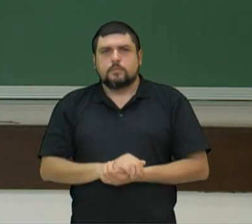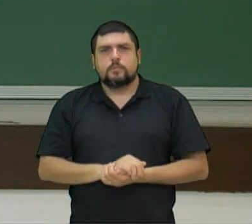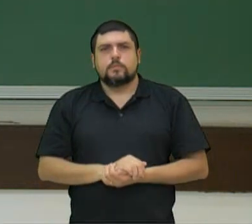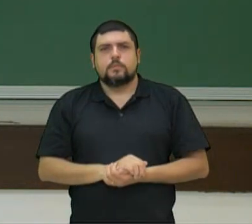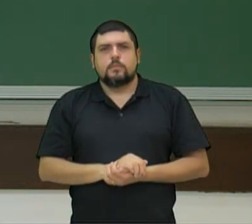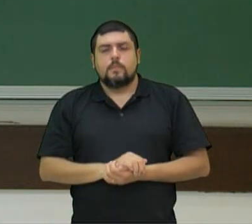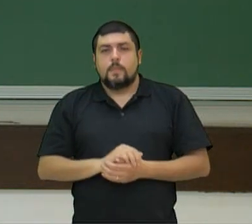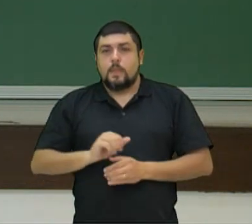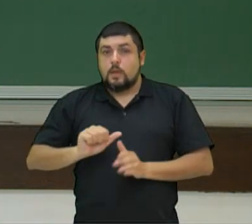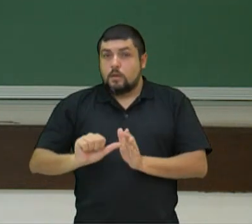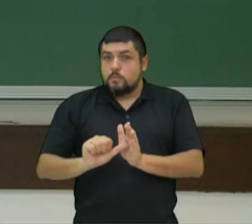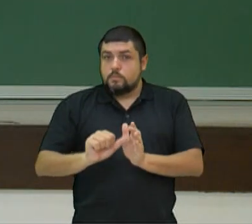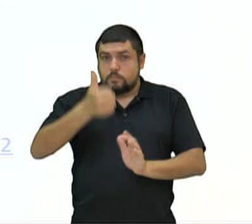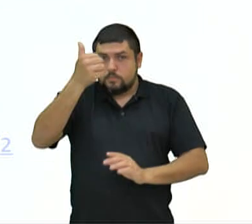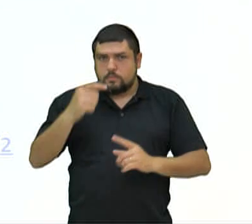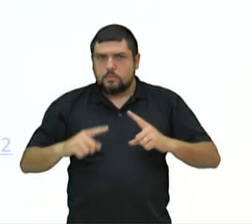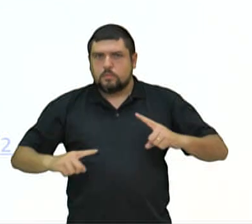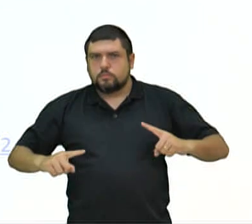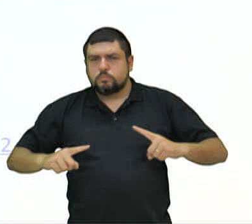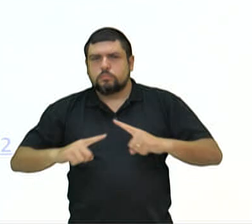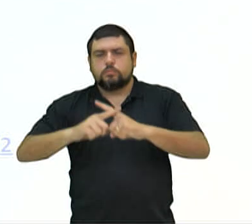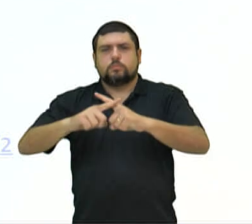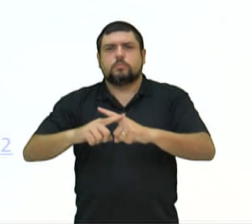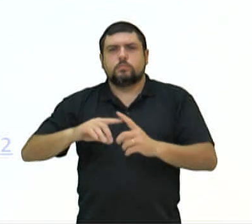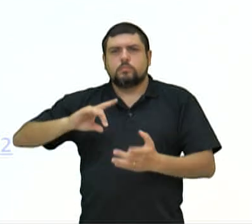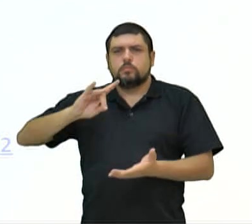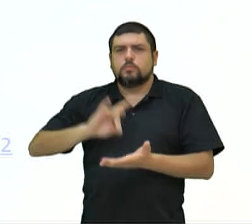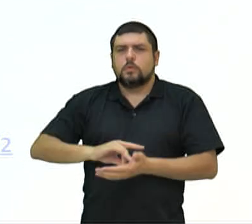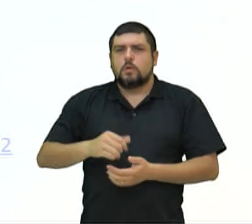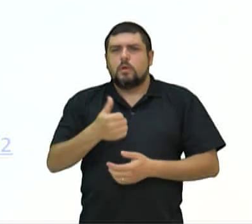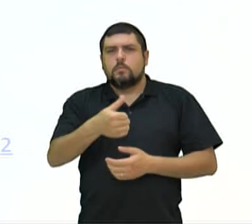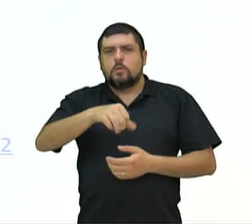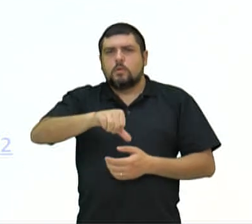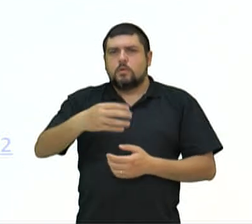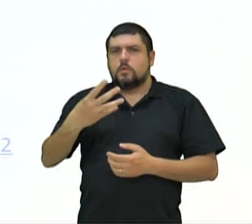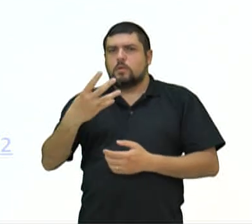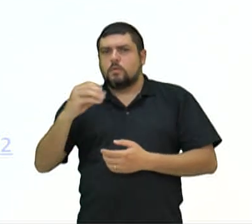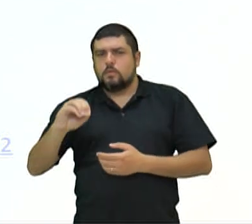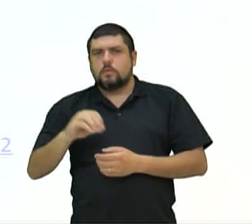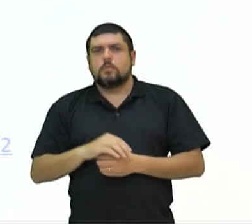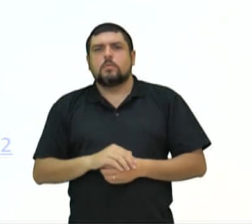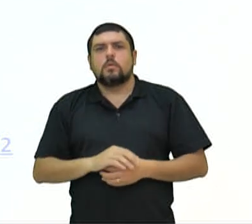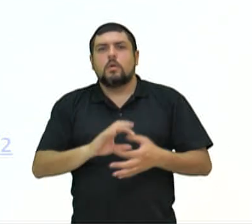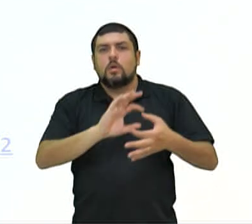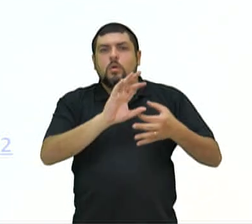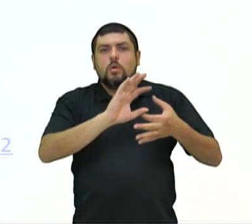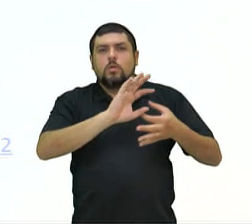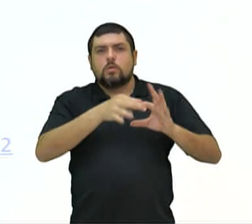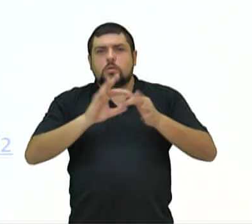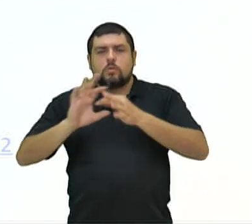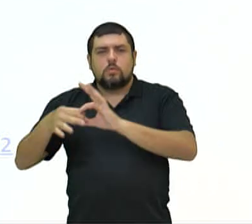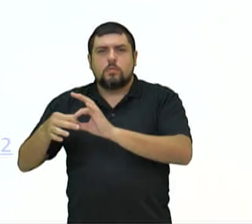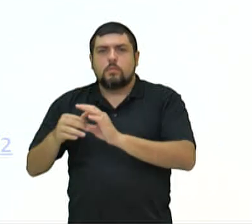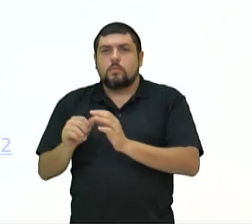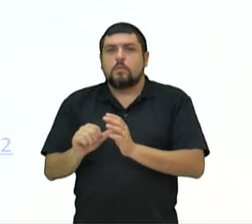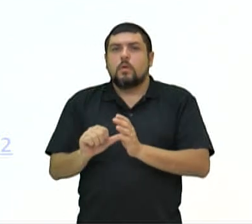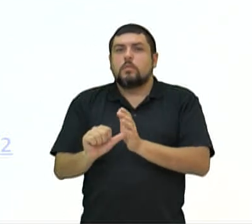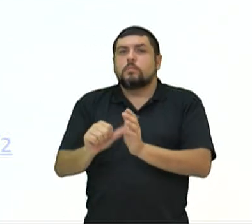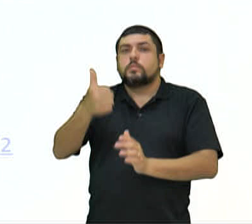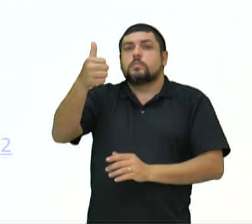em 1940 e a primeira aparição da modalidade nas Olimpíadas foi em Los Angeles,